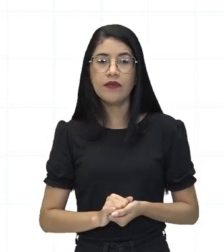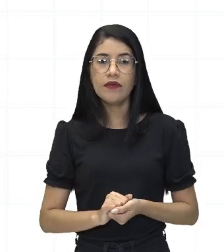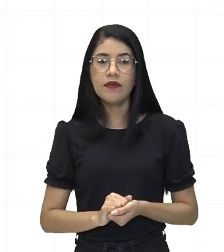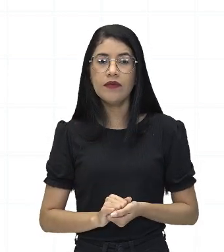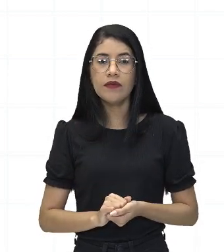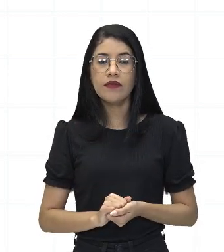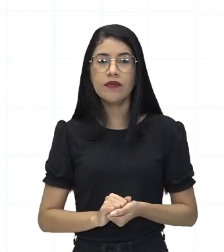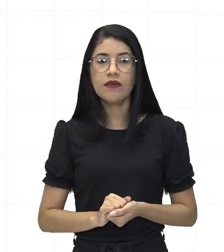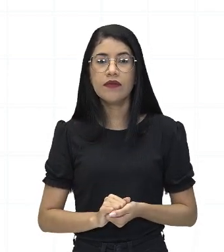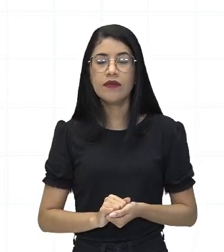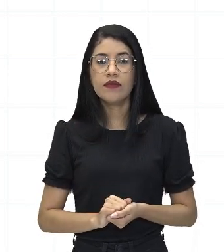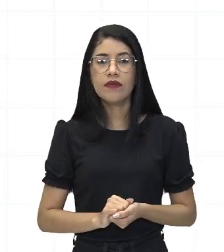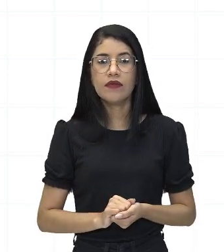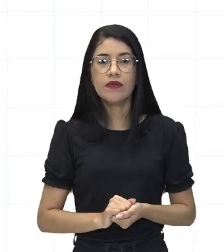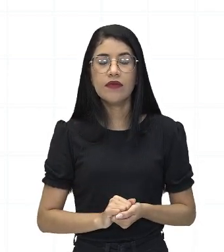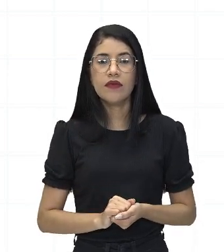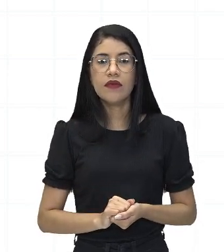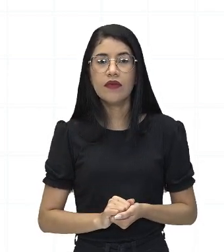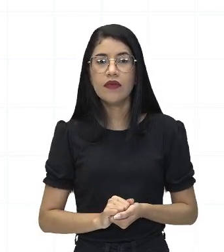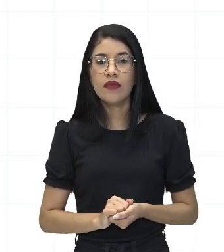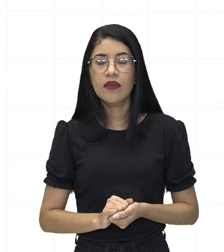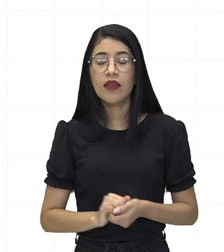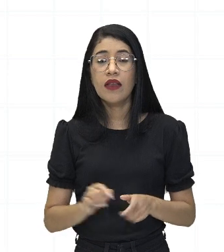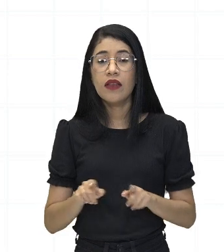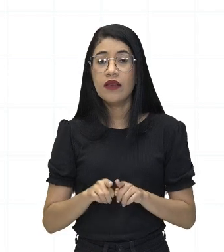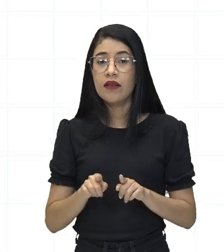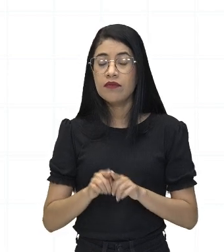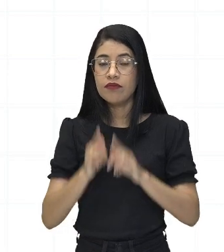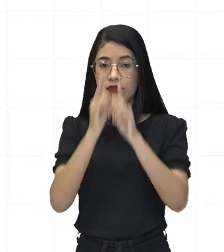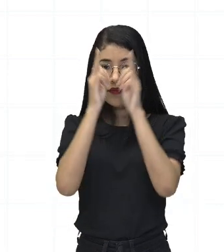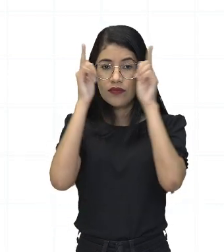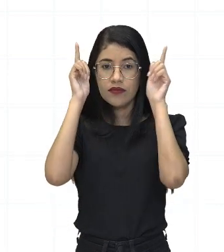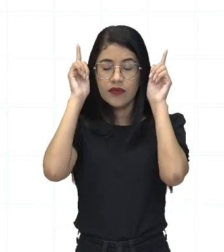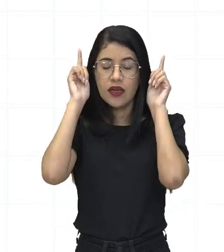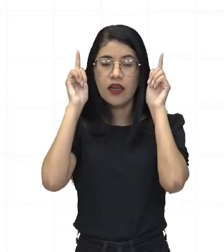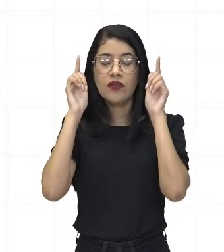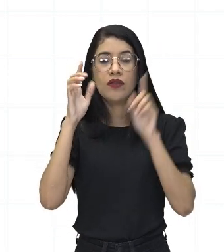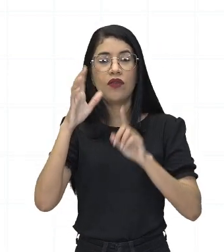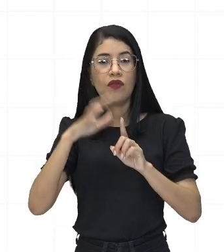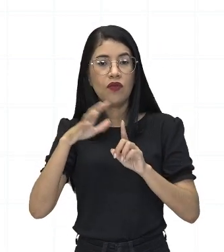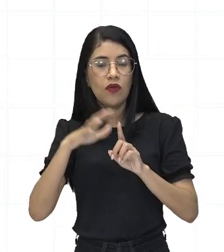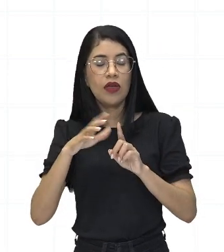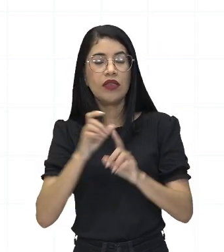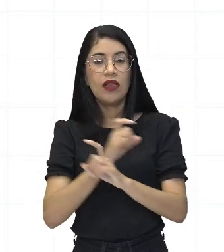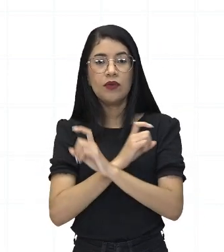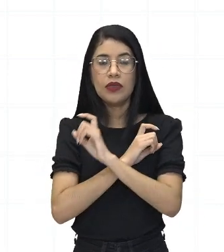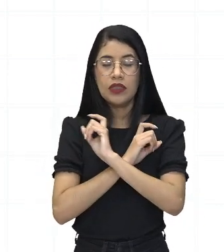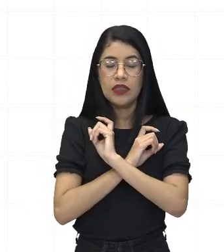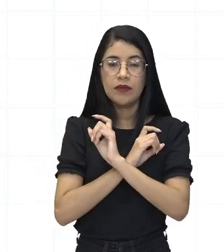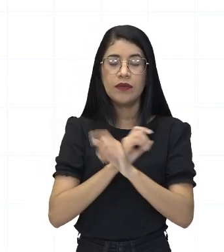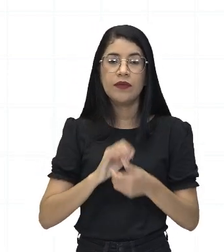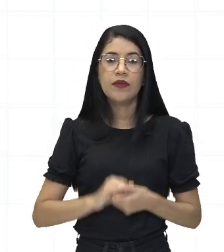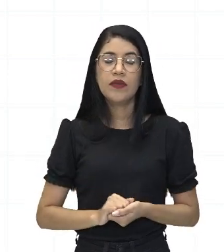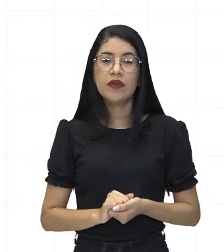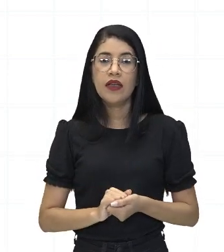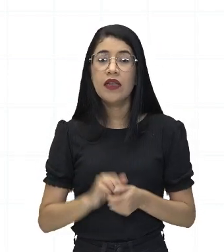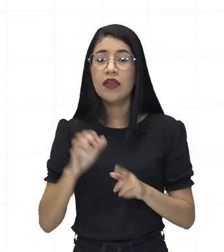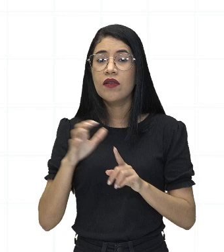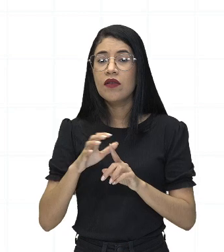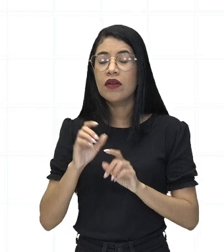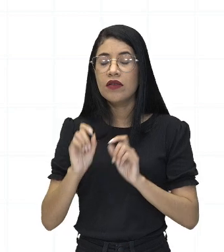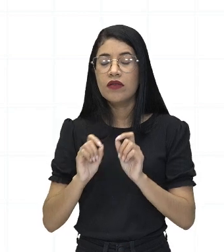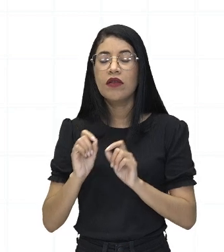de salientar que os gregos tiveram influências egípcias, os gregos influenciaram